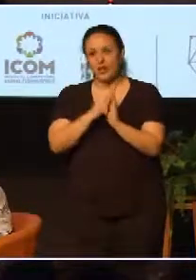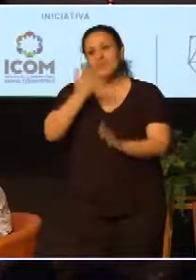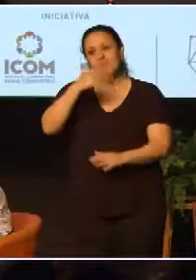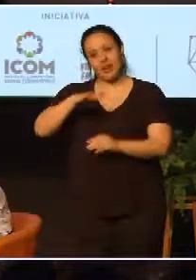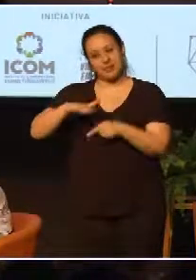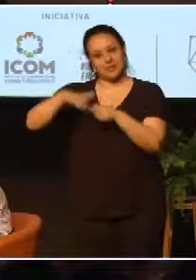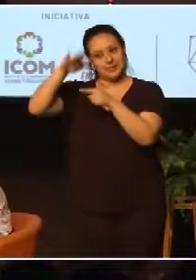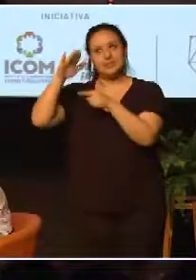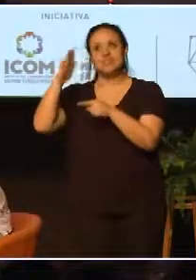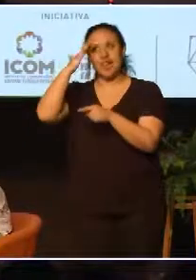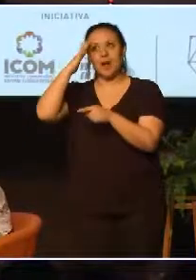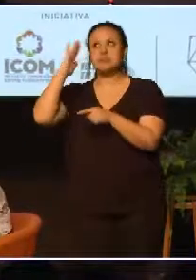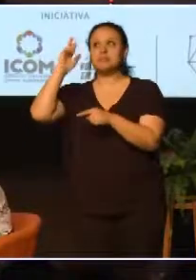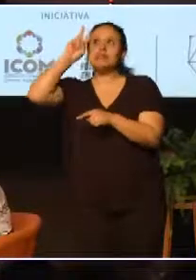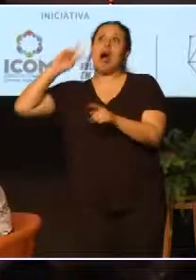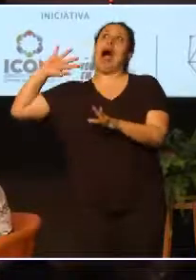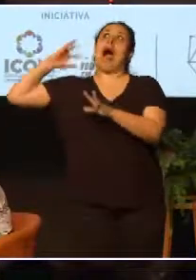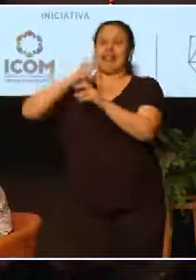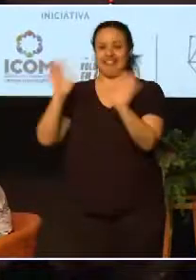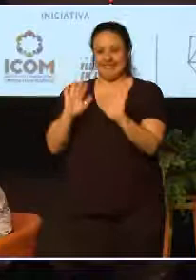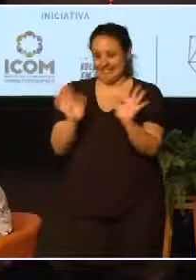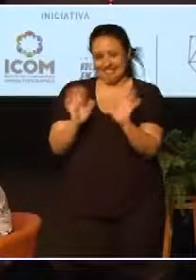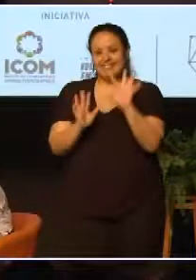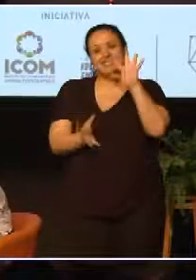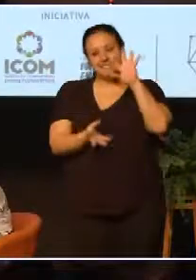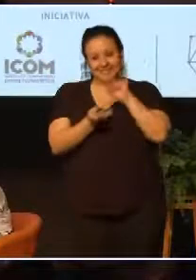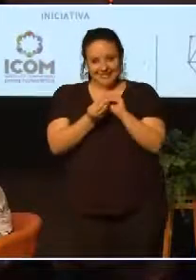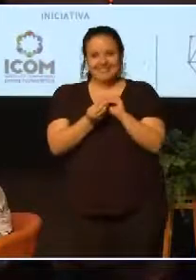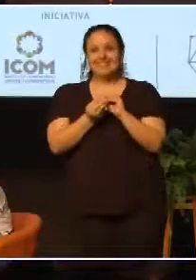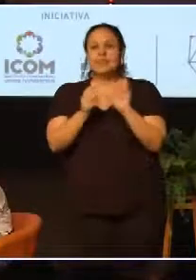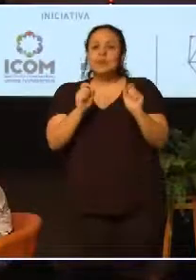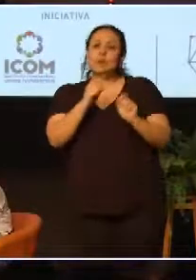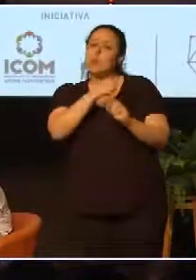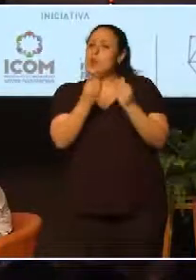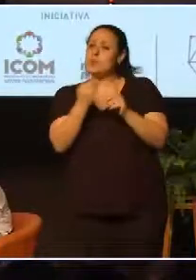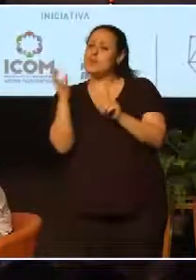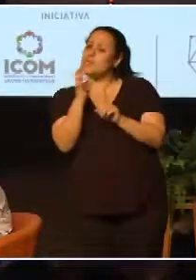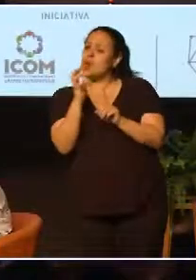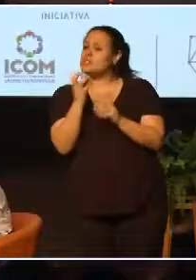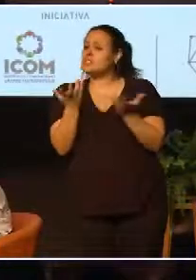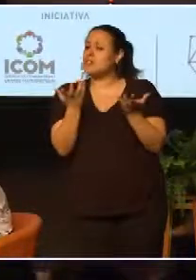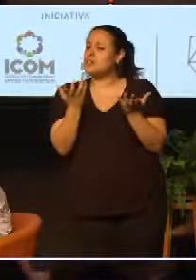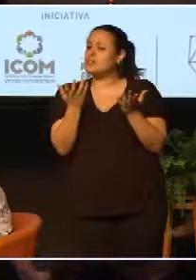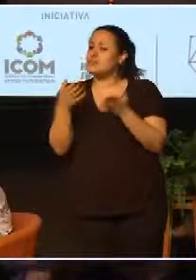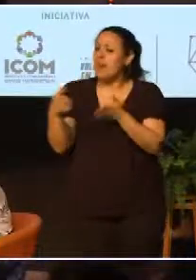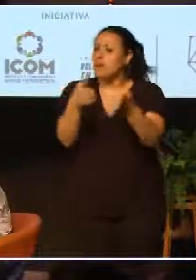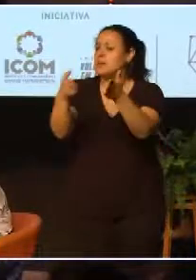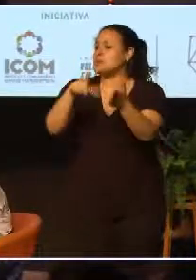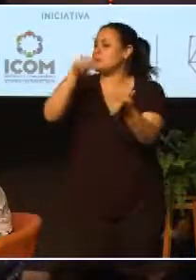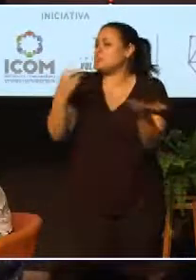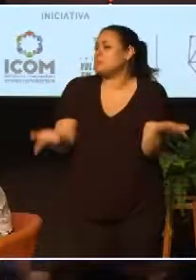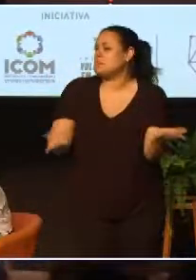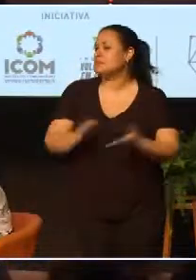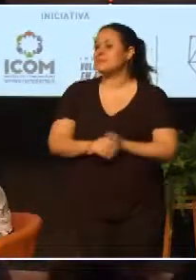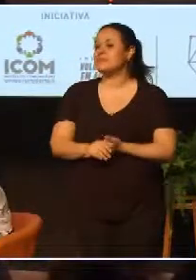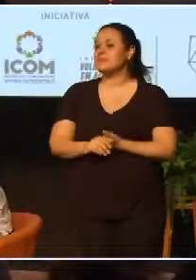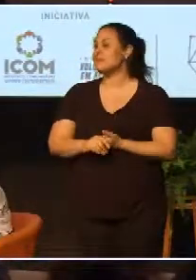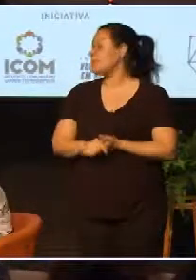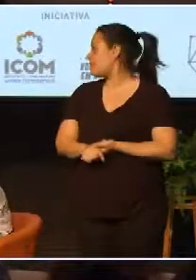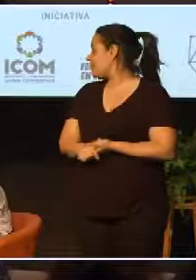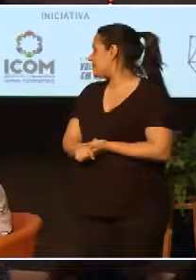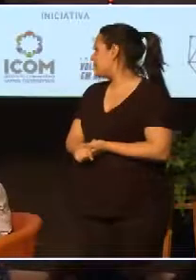que ela influenciou para vocês serem o que são hoje e fazerem o que fazem hoje? Quem quer começar? Pode ser, pode